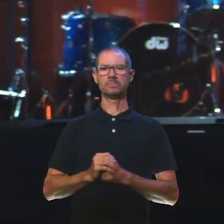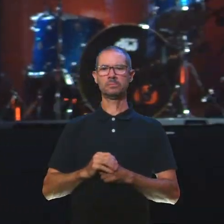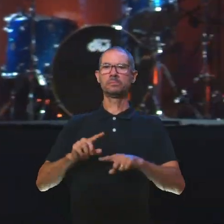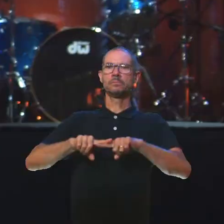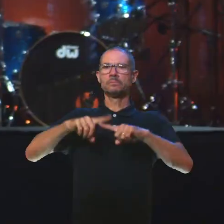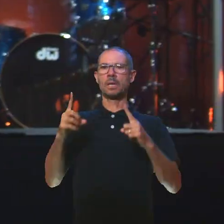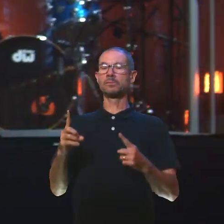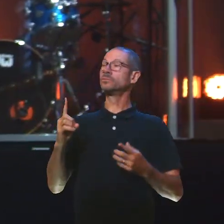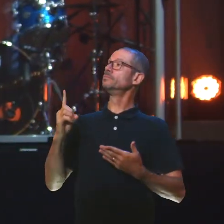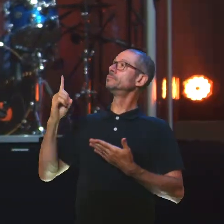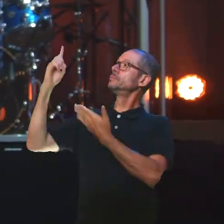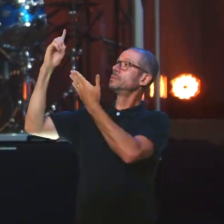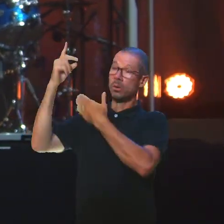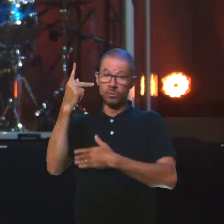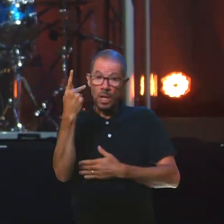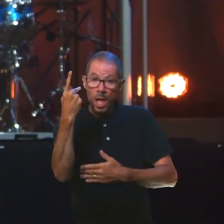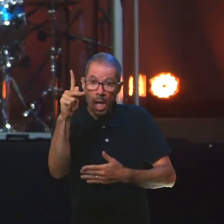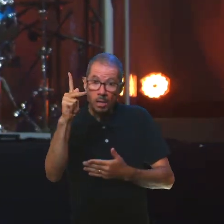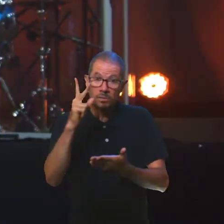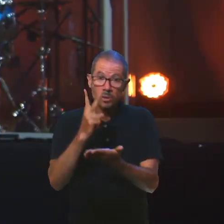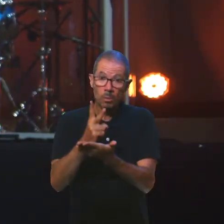Mas o Deus é o teu Deus mesmo?